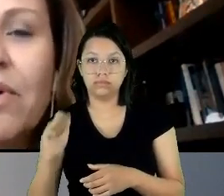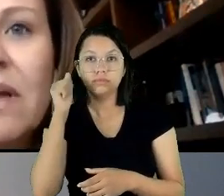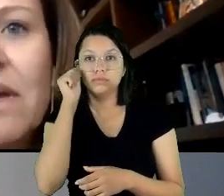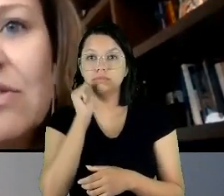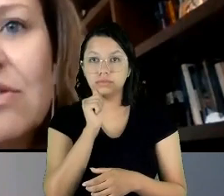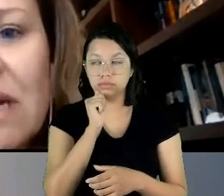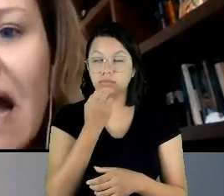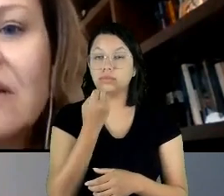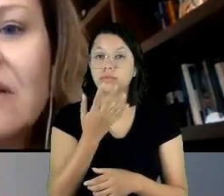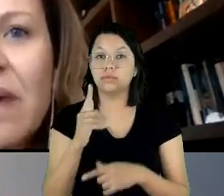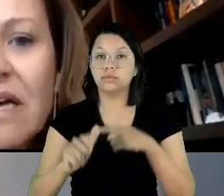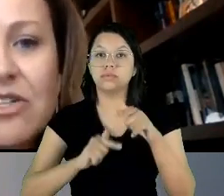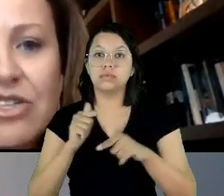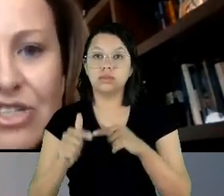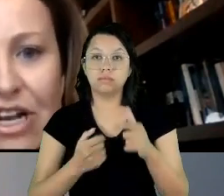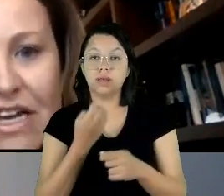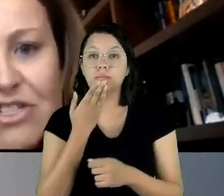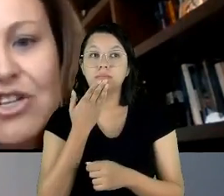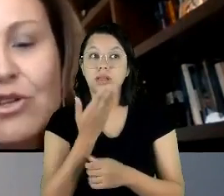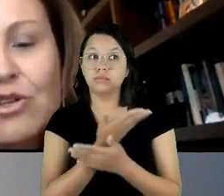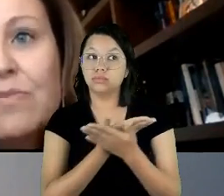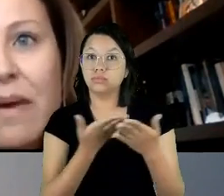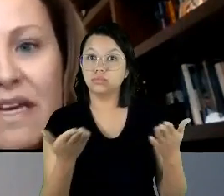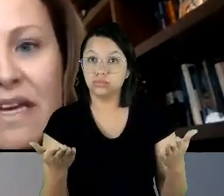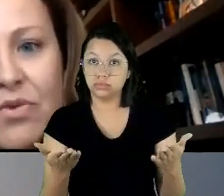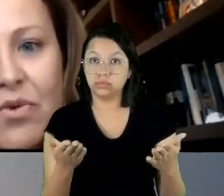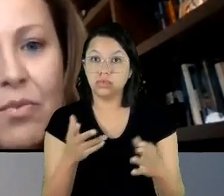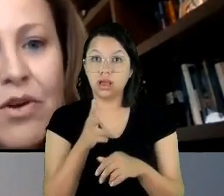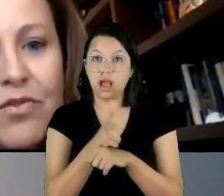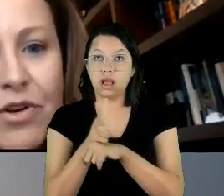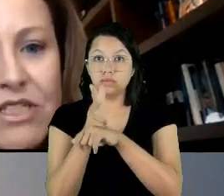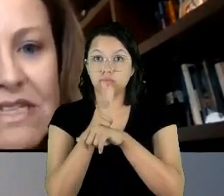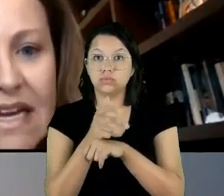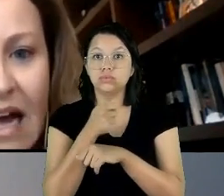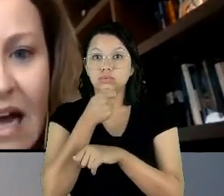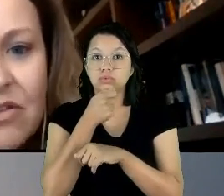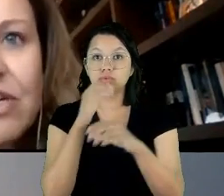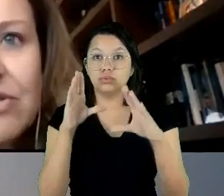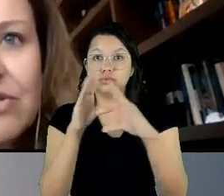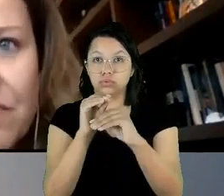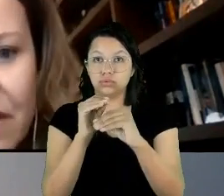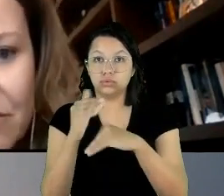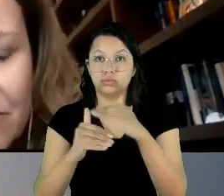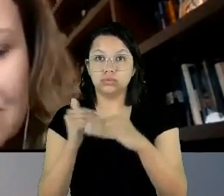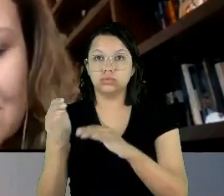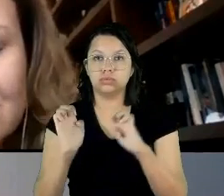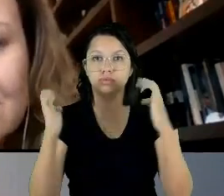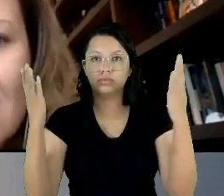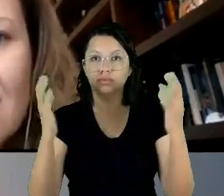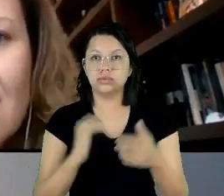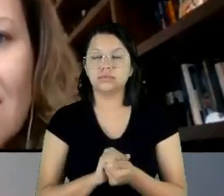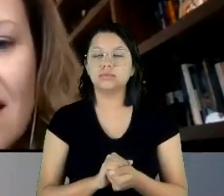Para o bom andamento dos trabalhos, peço a gentileza de que todos permaneçam com o microfone desligado durante o evento.